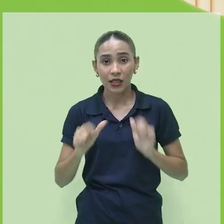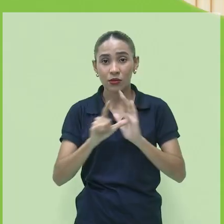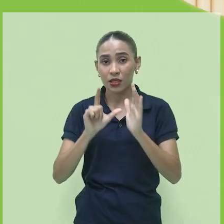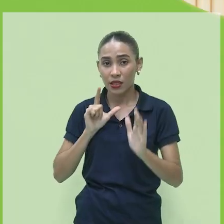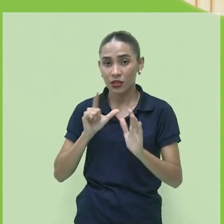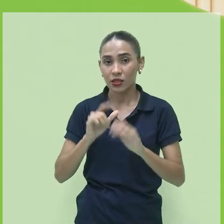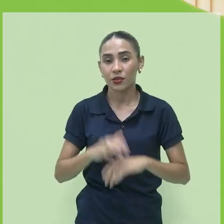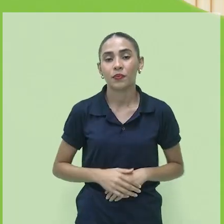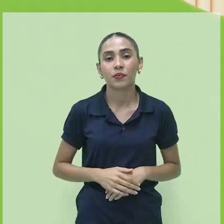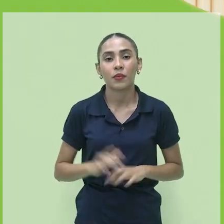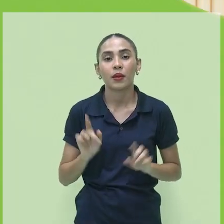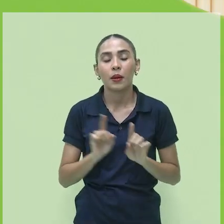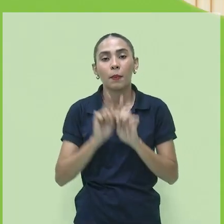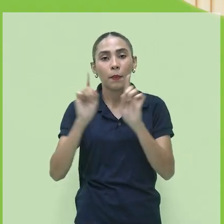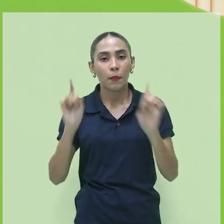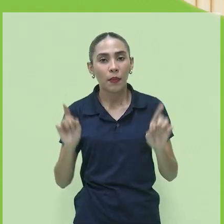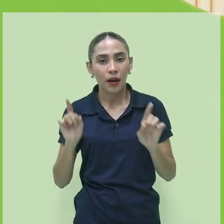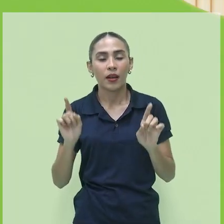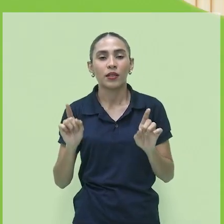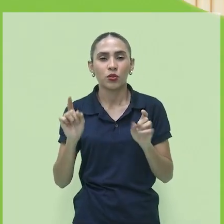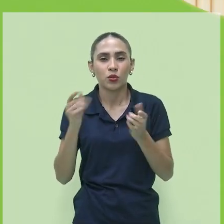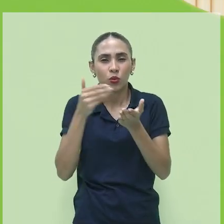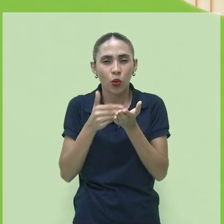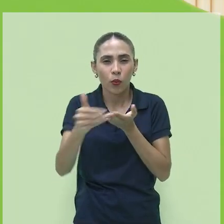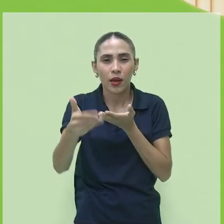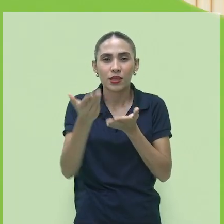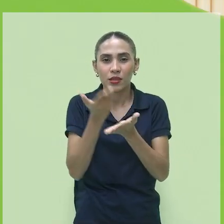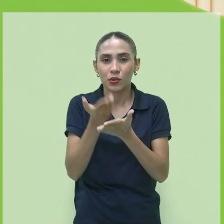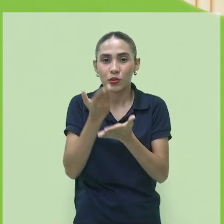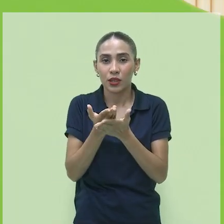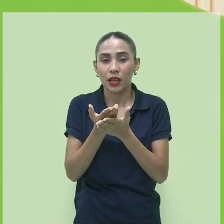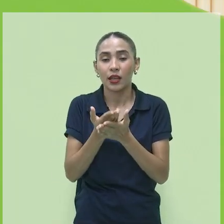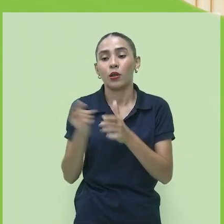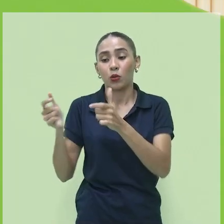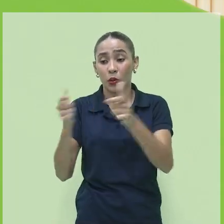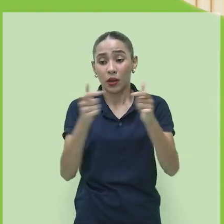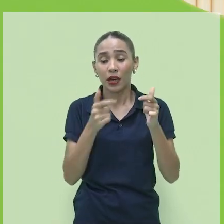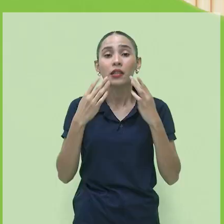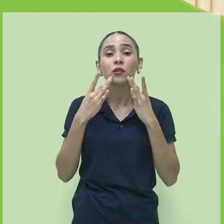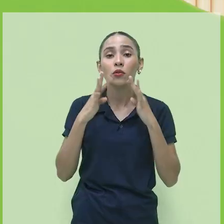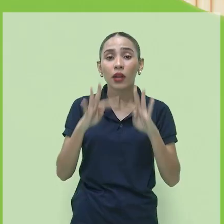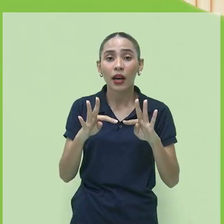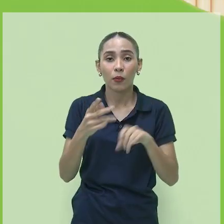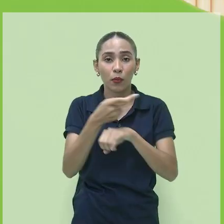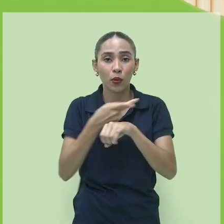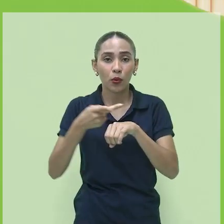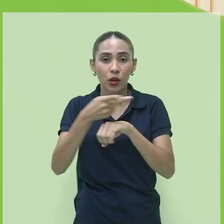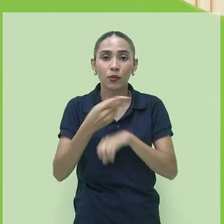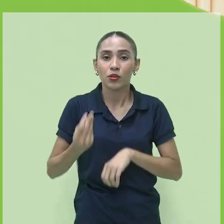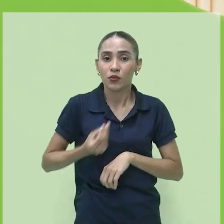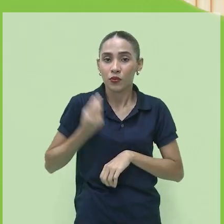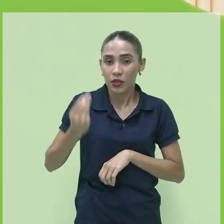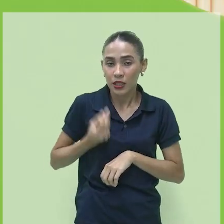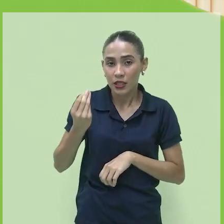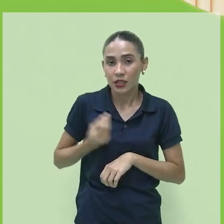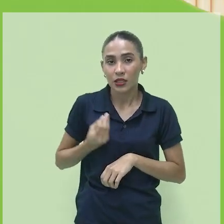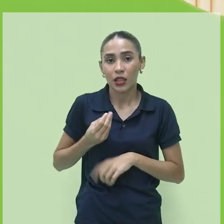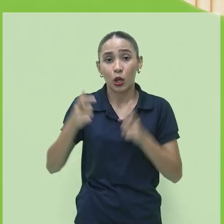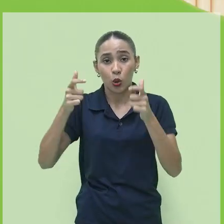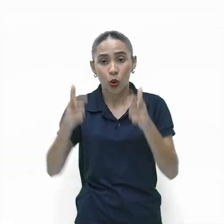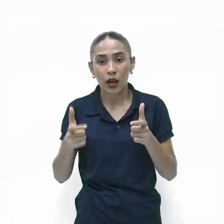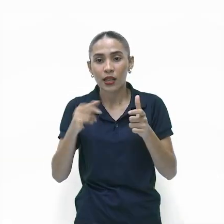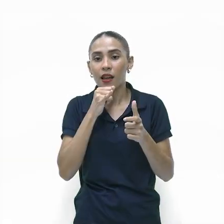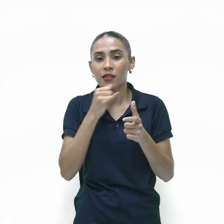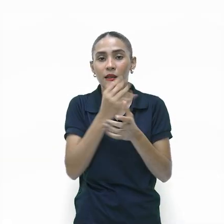inóspitas. E quando a gente faz o estudo também desses laboratórios naturais, a gente busca vida em locais